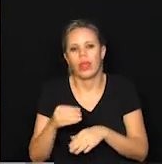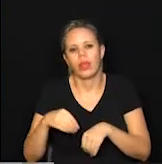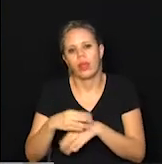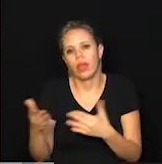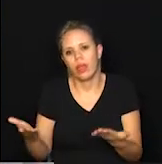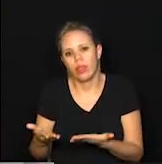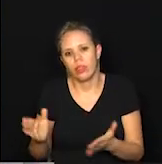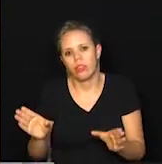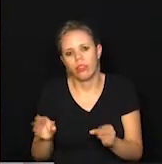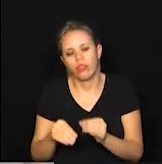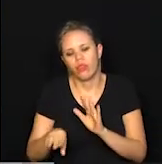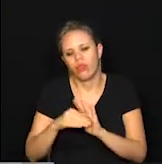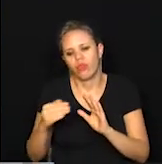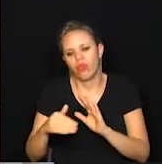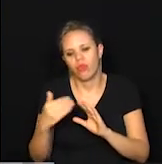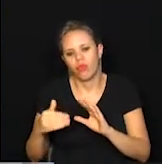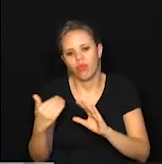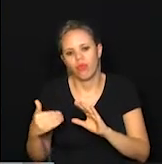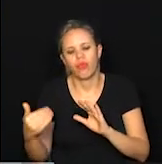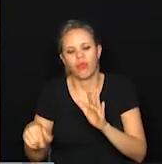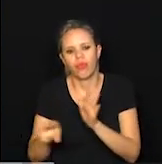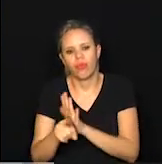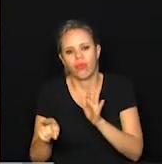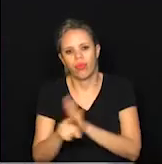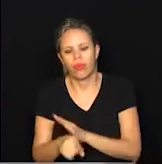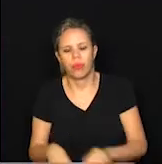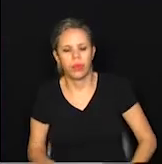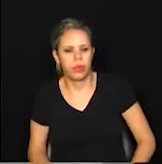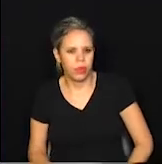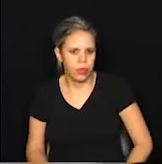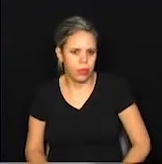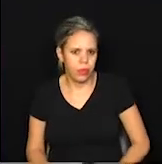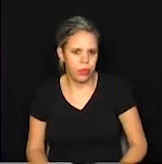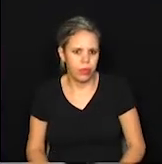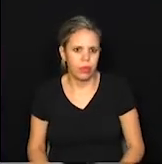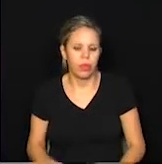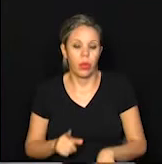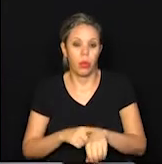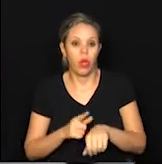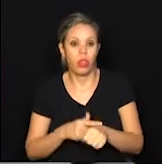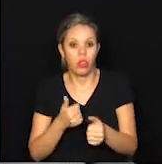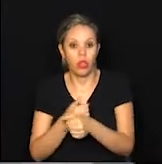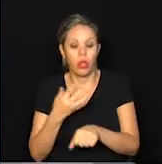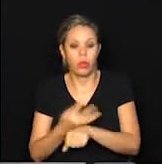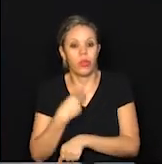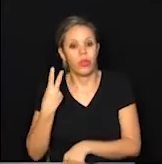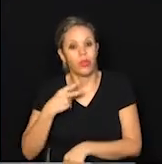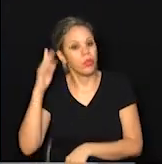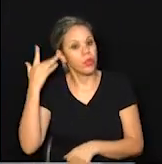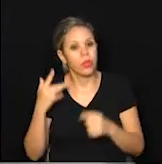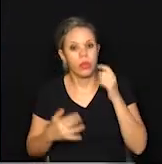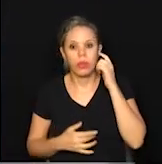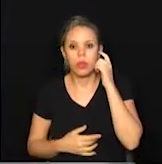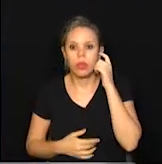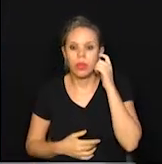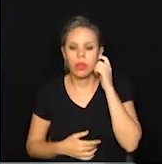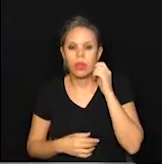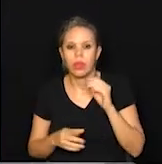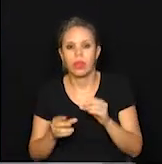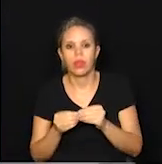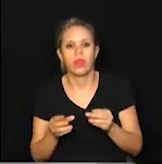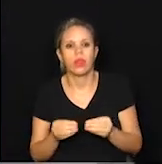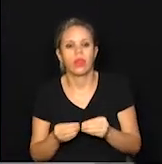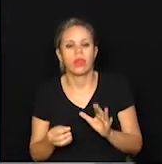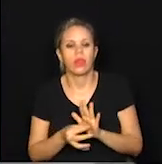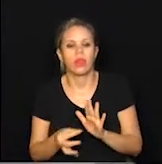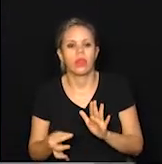agora, já chegaram várias perguntas aqui, mas com o avançar aqui do horário, eu vou passar para a vereadora Guida, fazer as suas